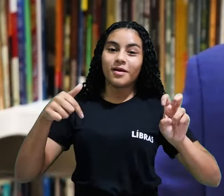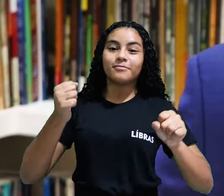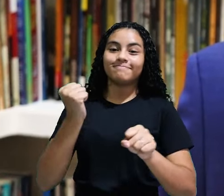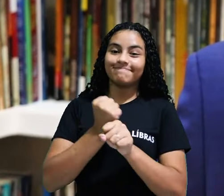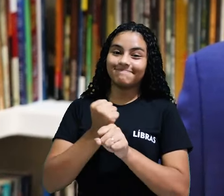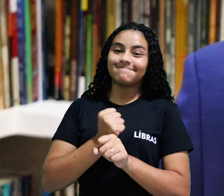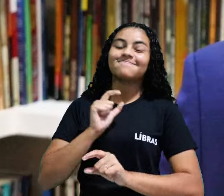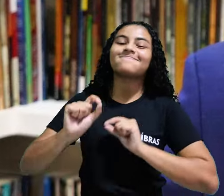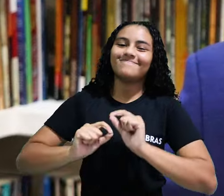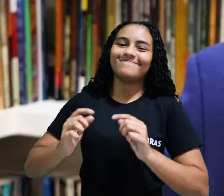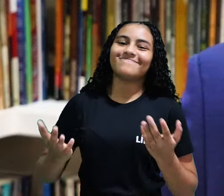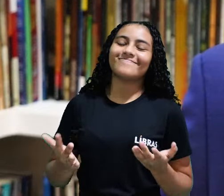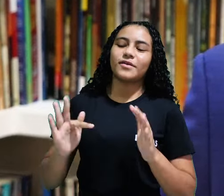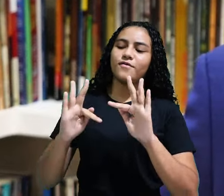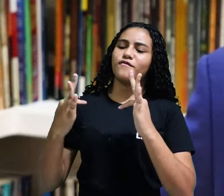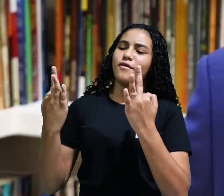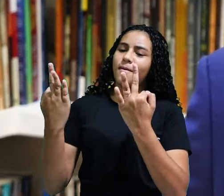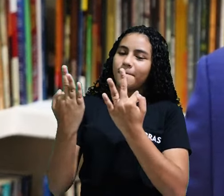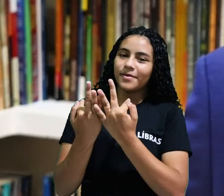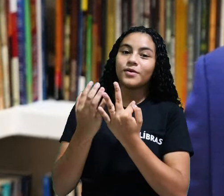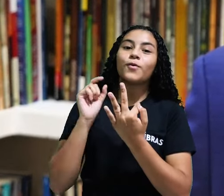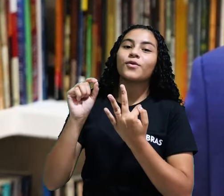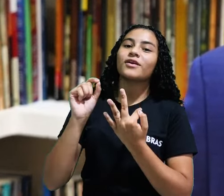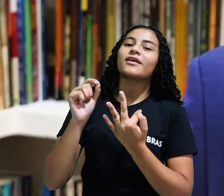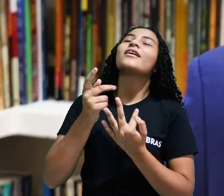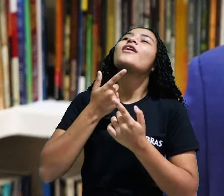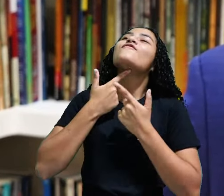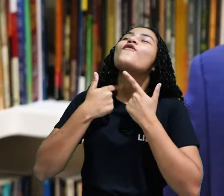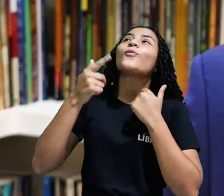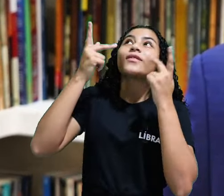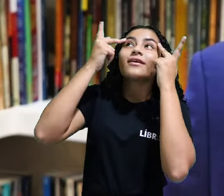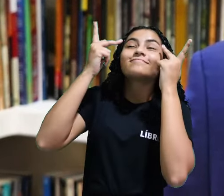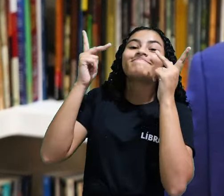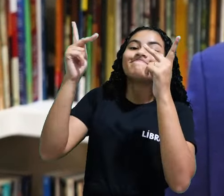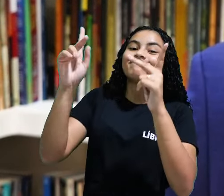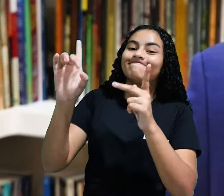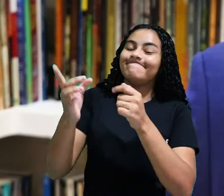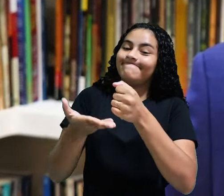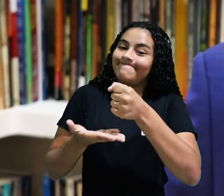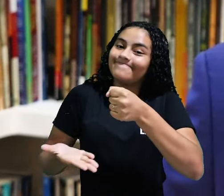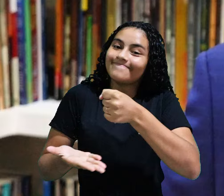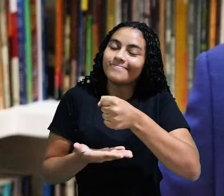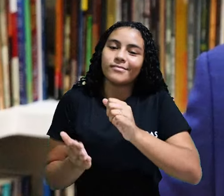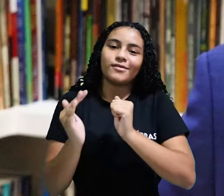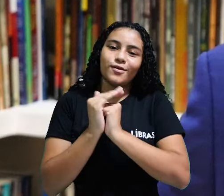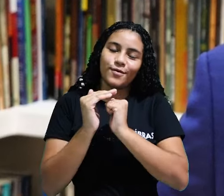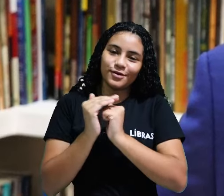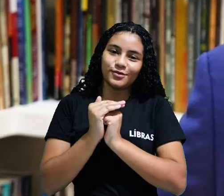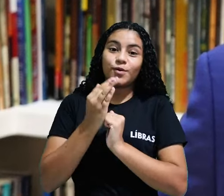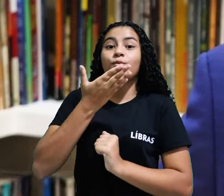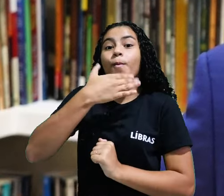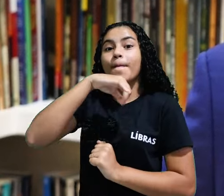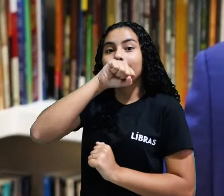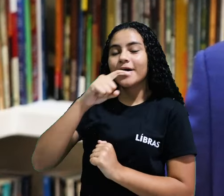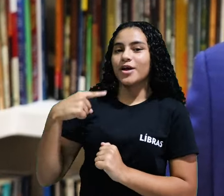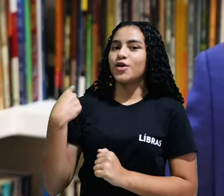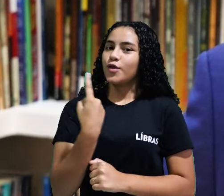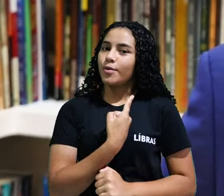deste ano é Família segundo a vontade de Deus, baseado na oração do Pai